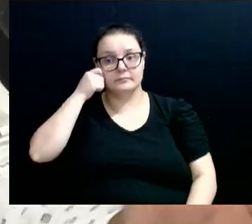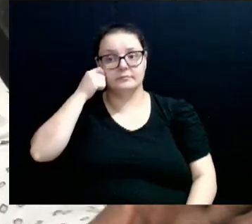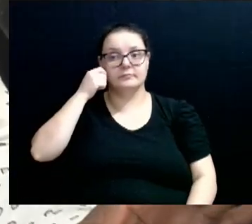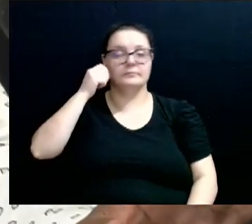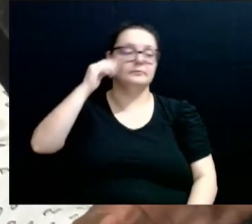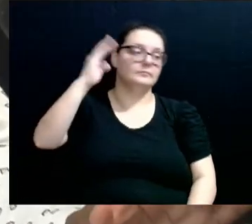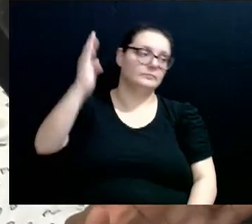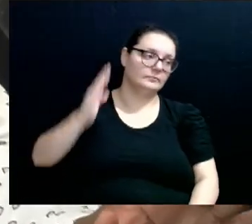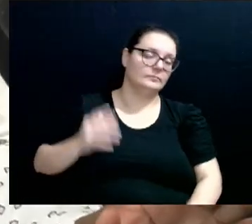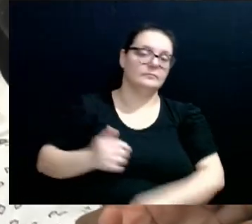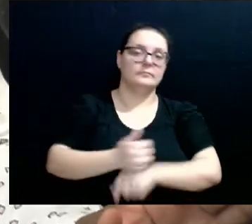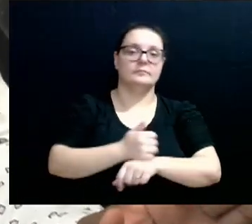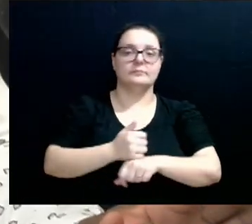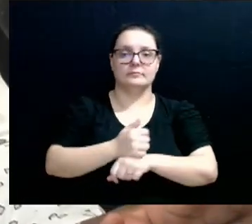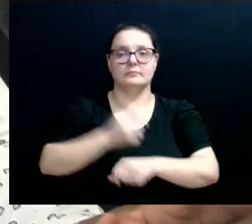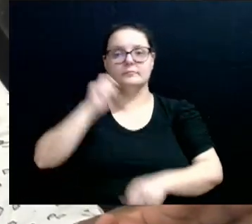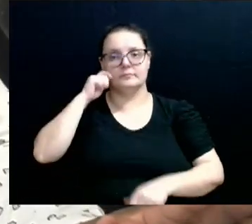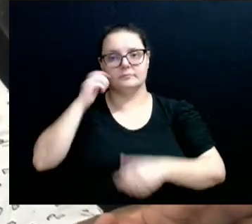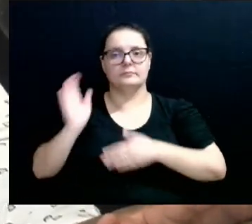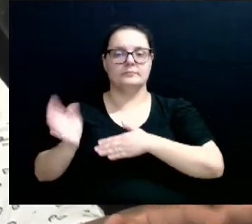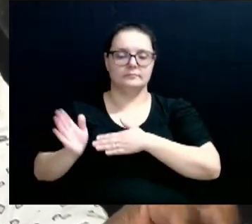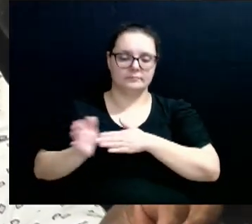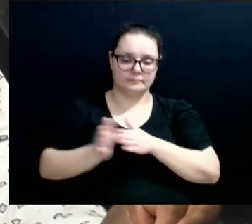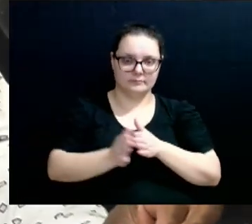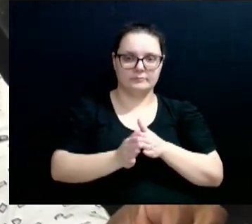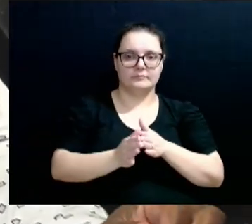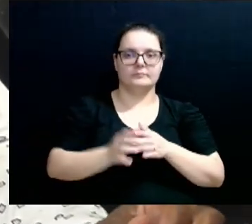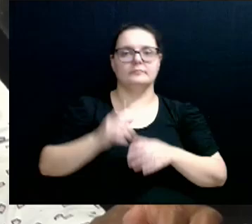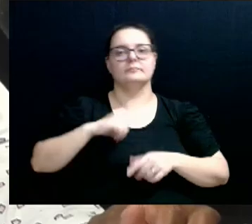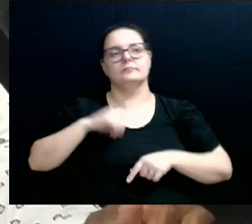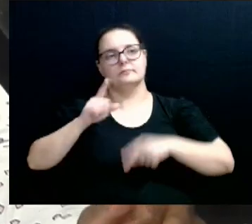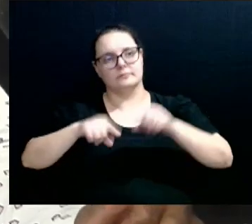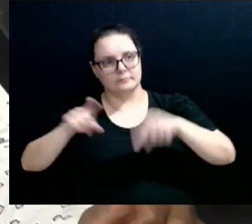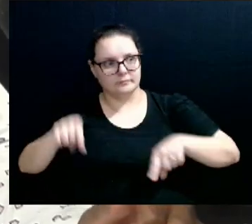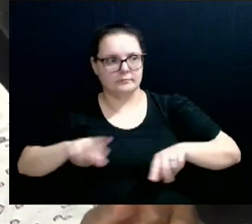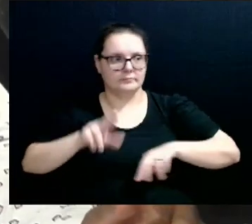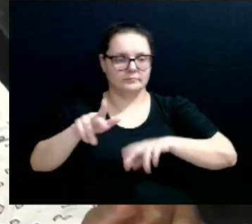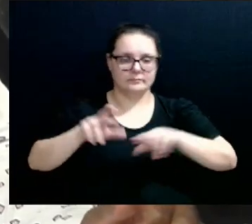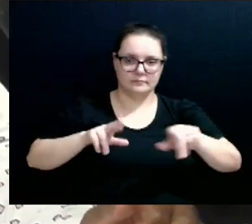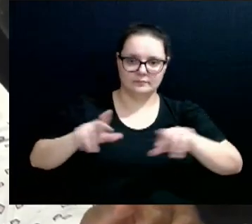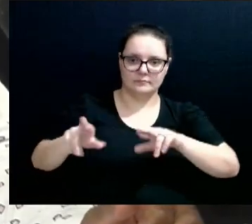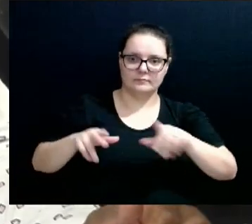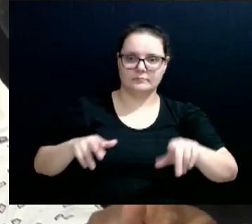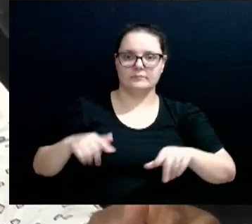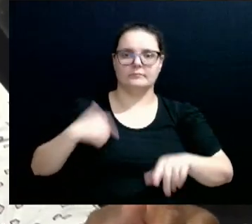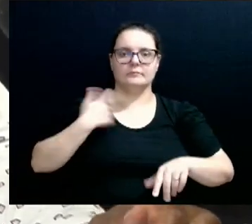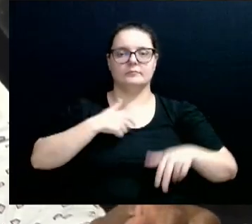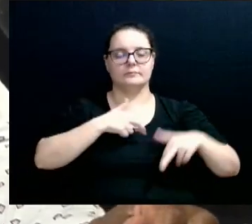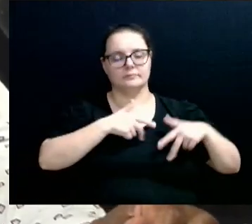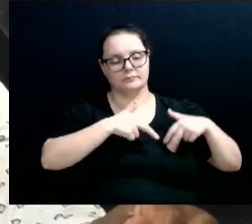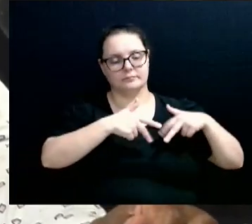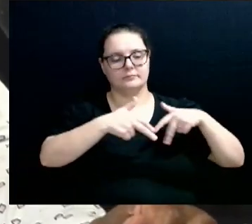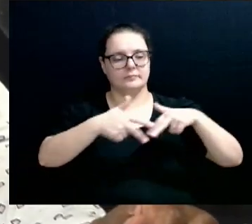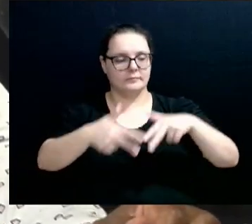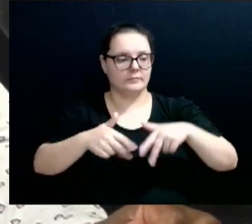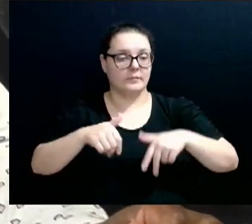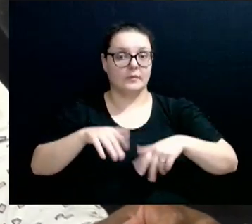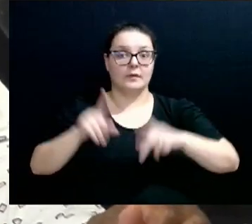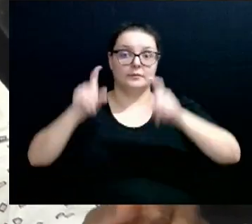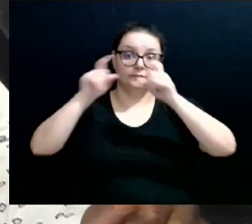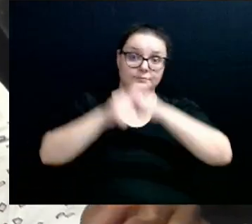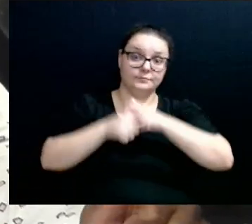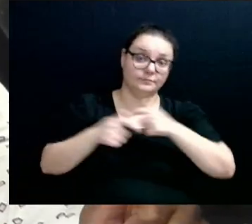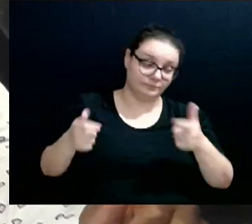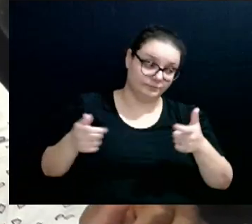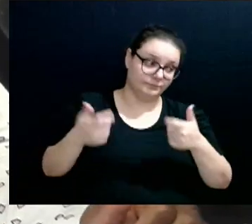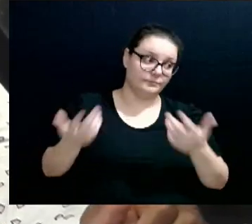né, a caminhada tem as suas nuances diferenciadas, né? A nossa caminhada tem mais complexidades em função do